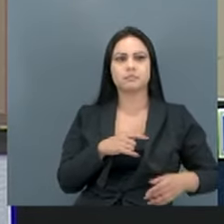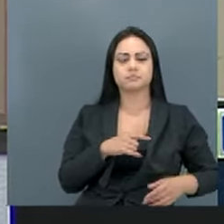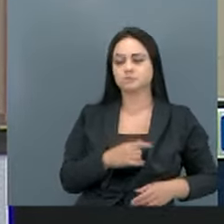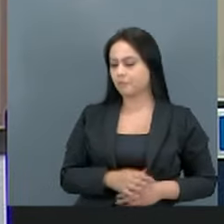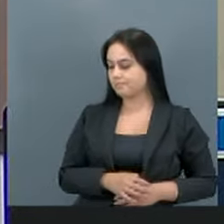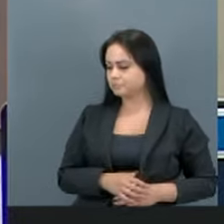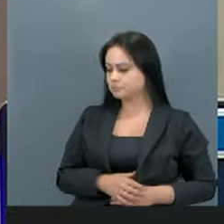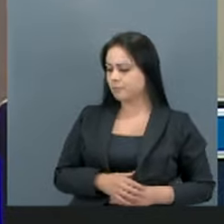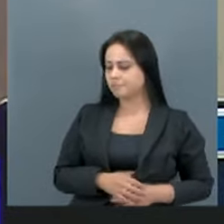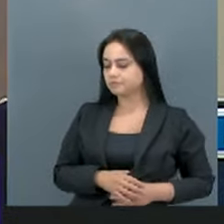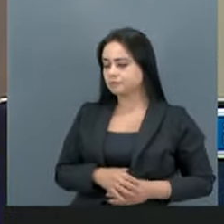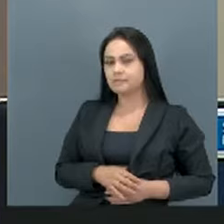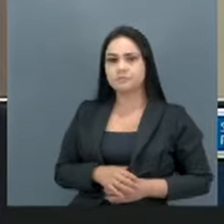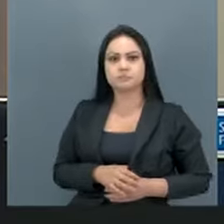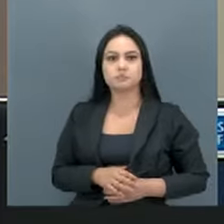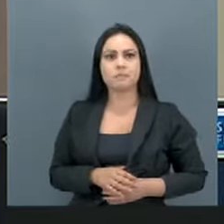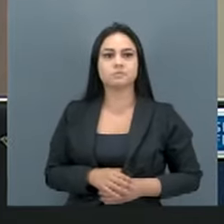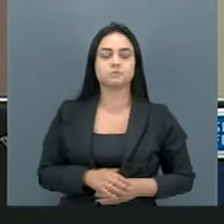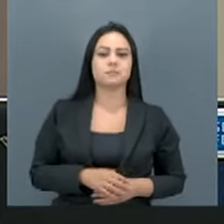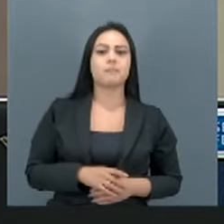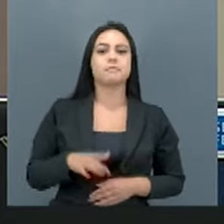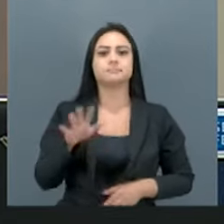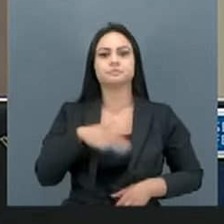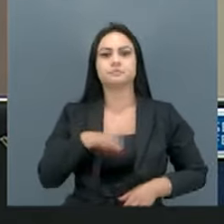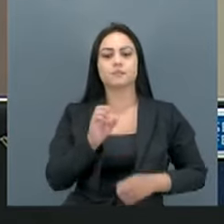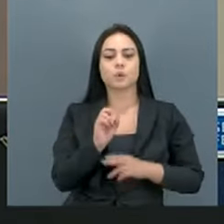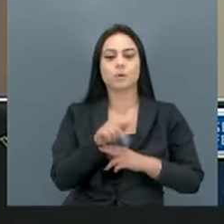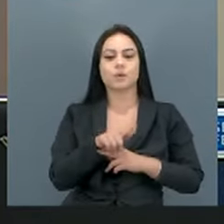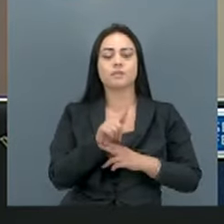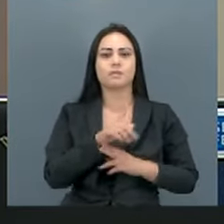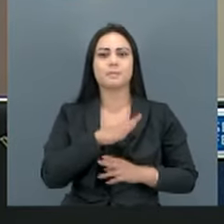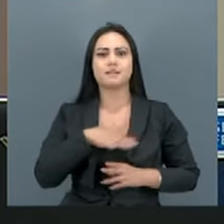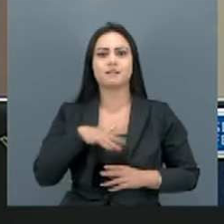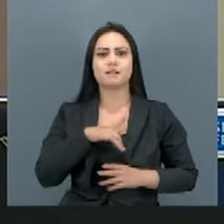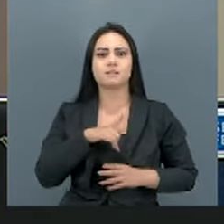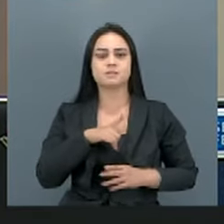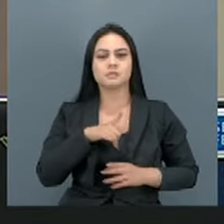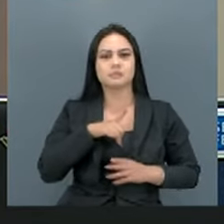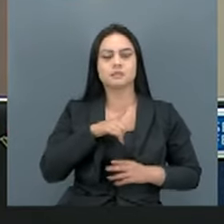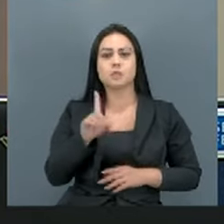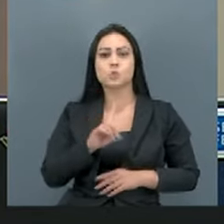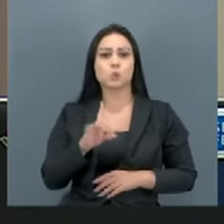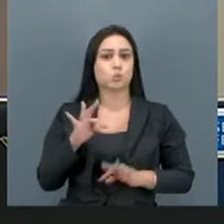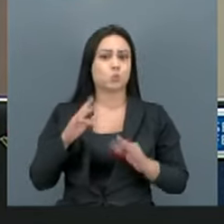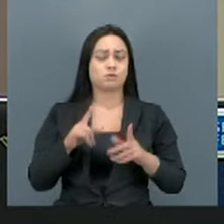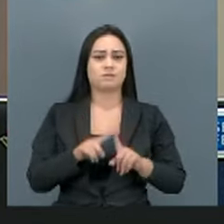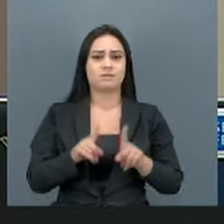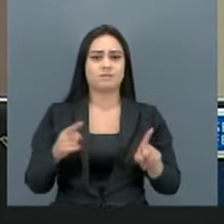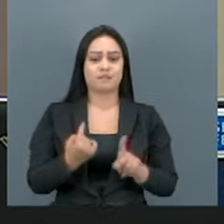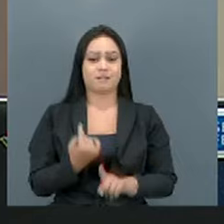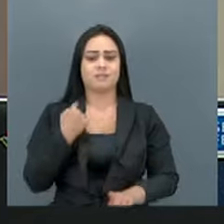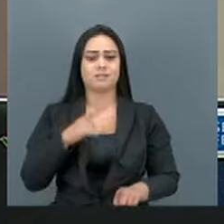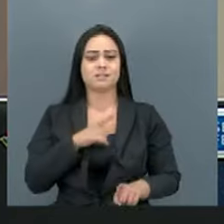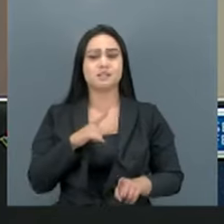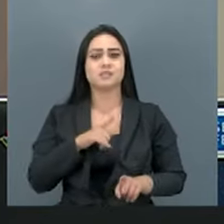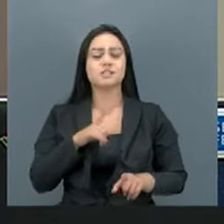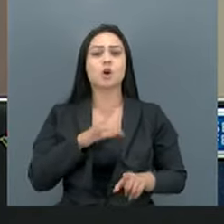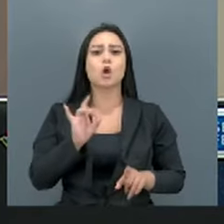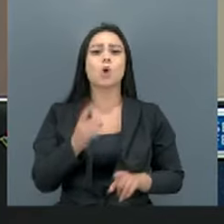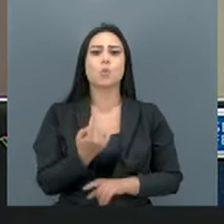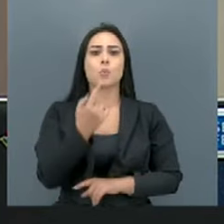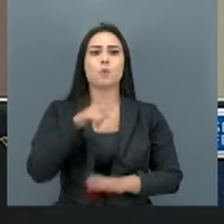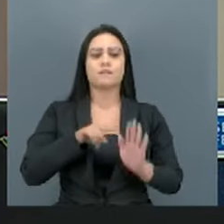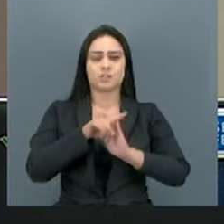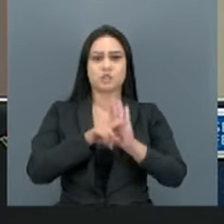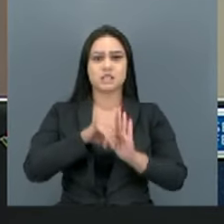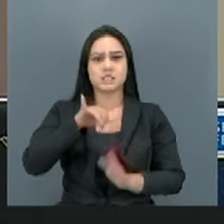O relator por um caminho daquelas ONGs ambientalistas. Ele acaba de citar que são todas. E dessa que ele citou, só tem uma que a gente está investigando,